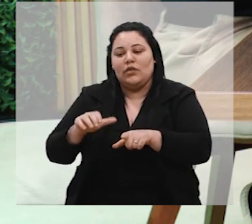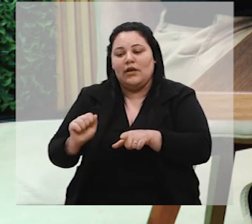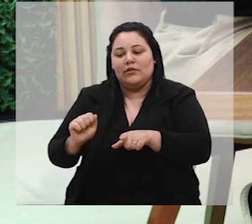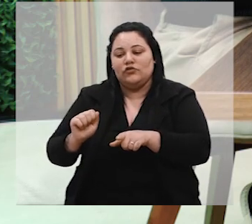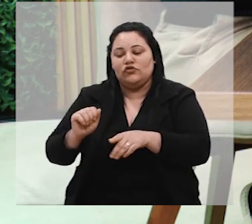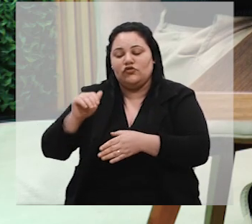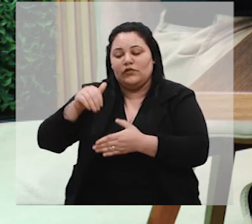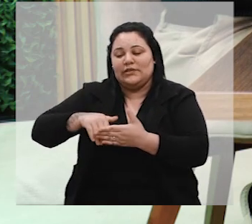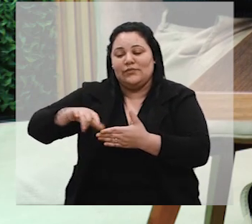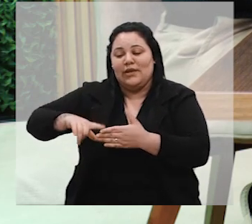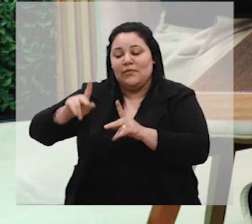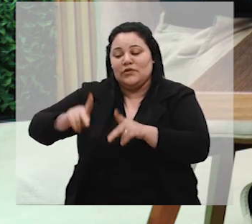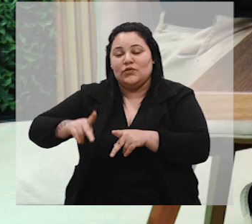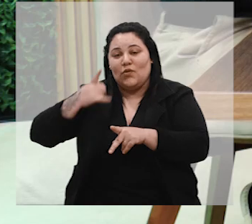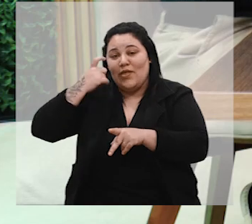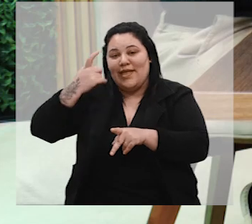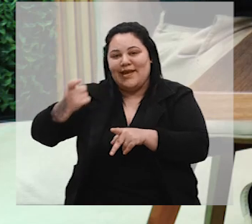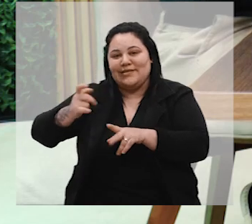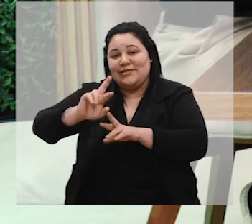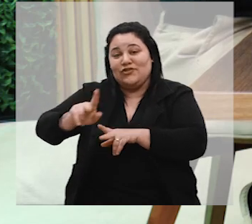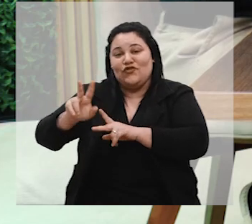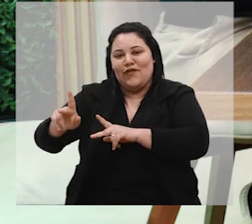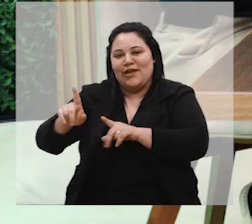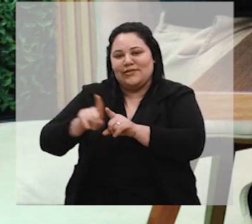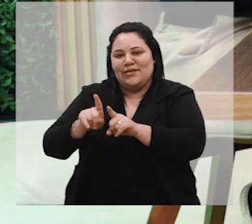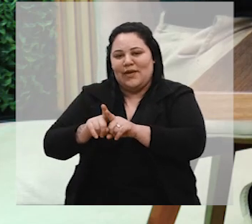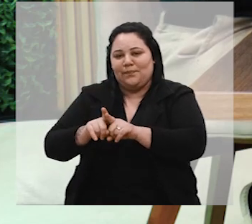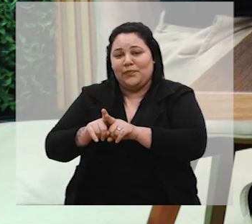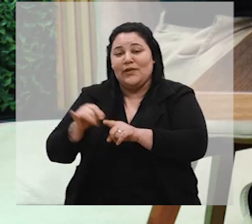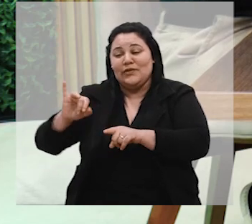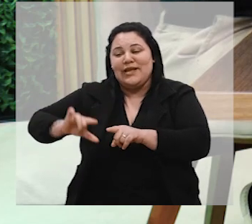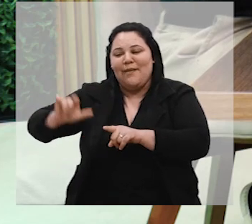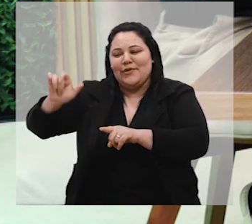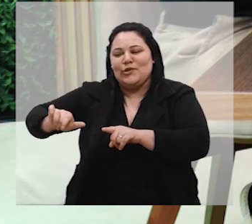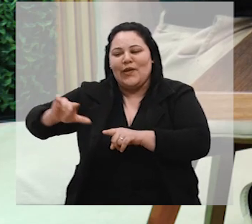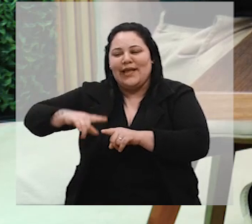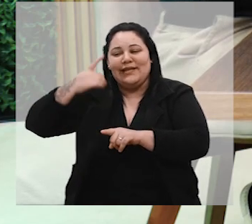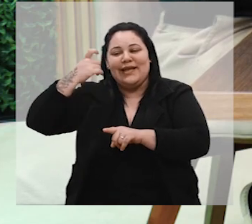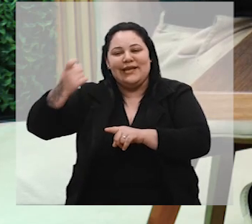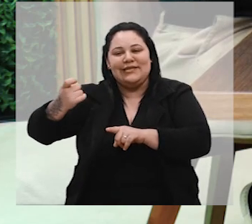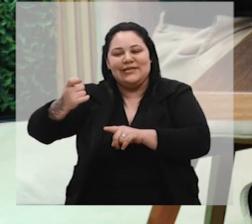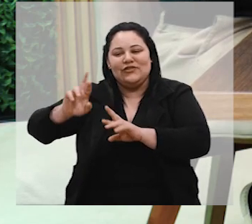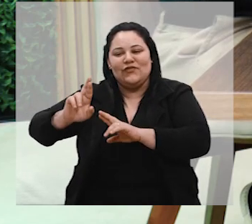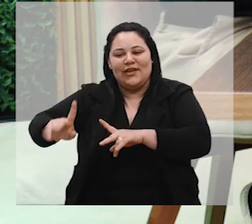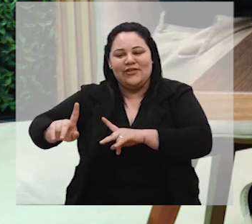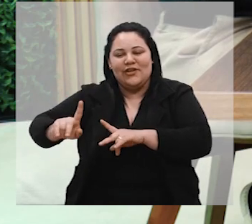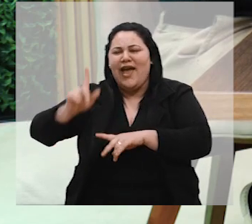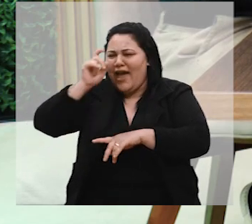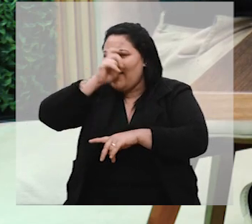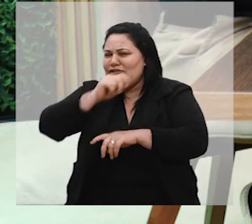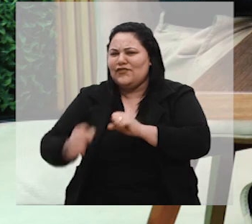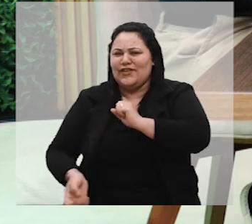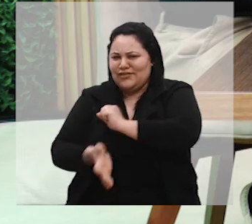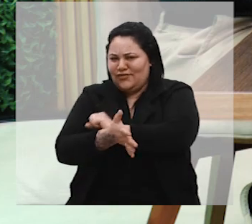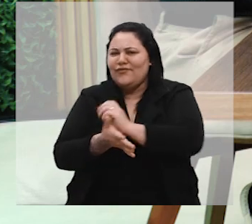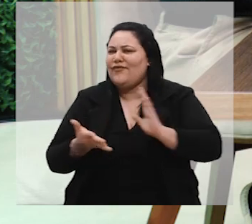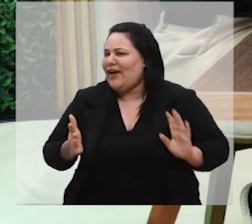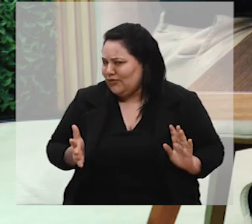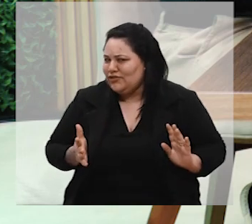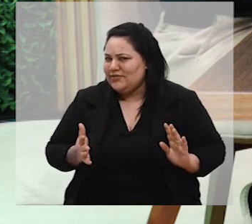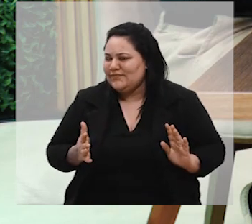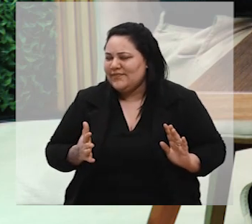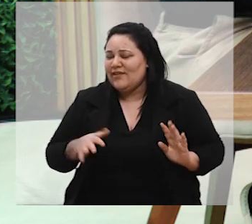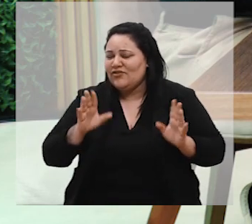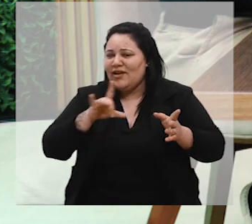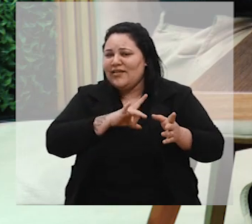pessoas com interesses completamente diversos. Então, quando há interesses diversos, é muito difícil se fraudar também, né? Então, olha só, ele já